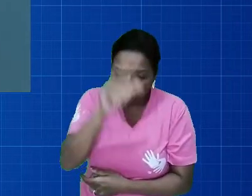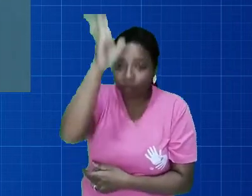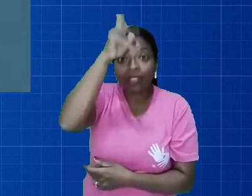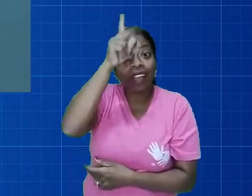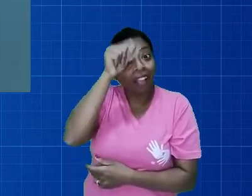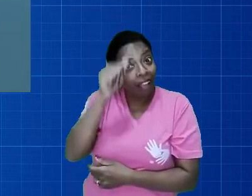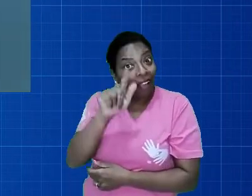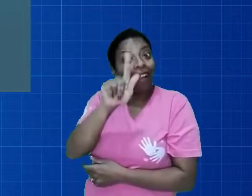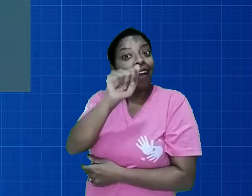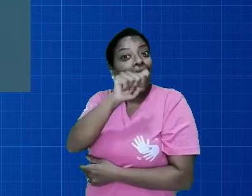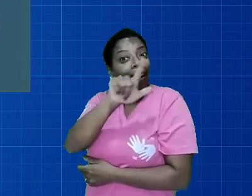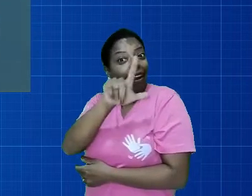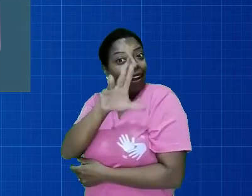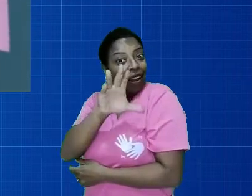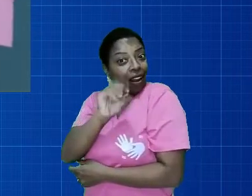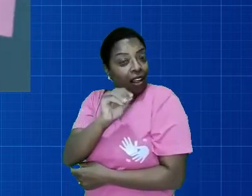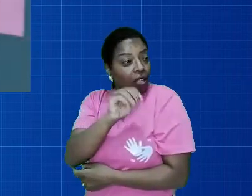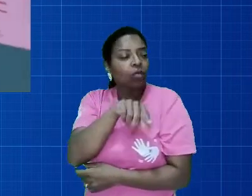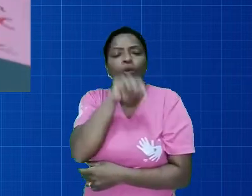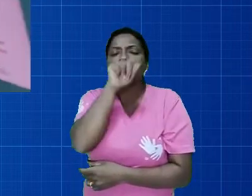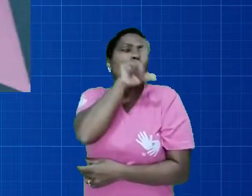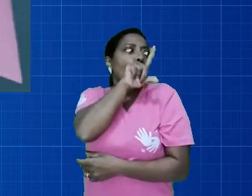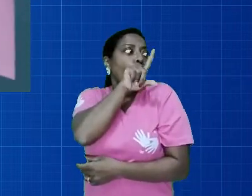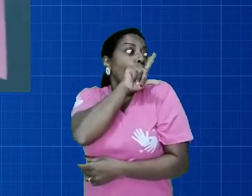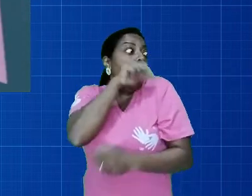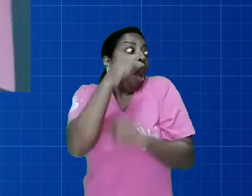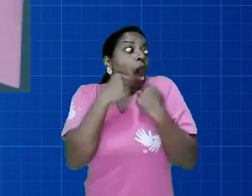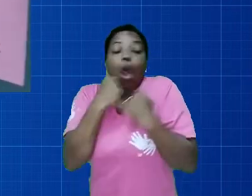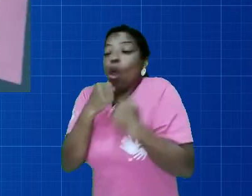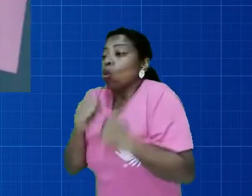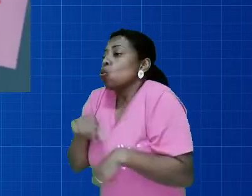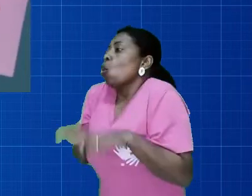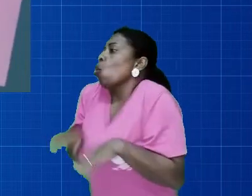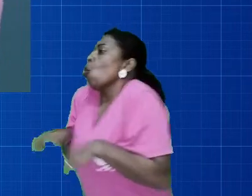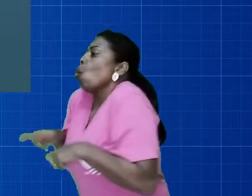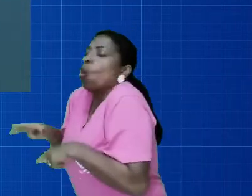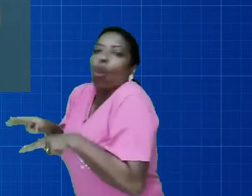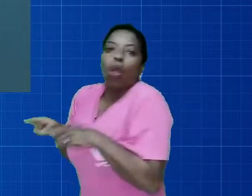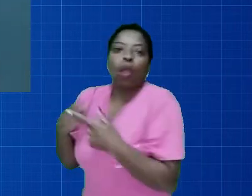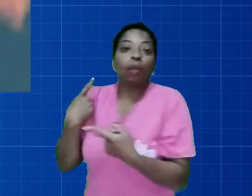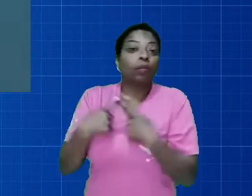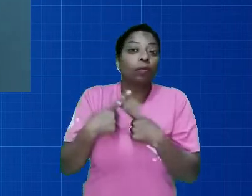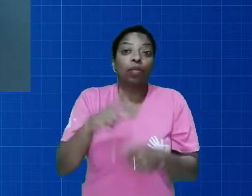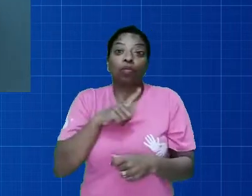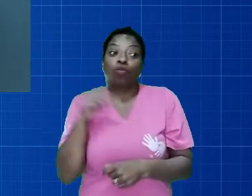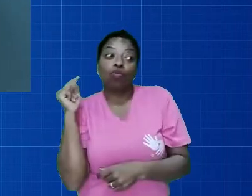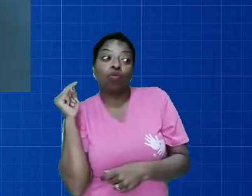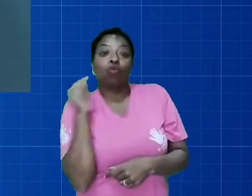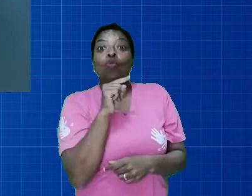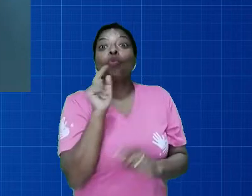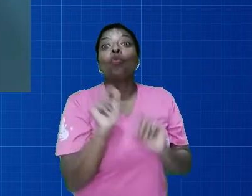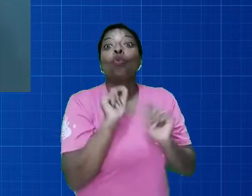Galo, que fugiu ao escutar o guinchar do barulhento...